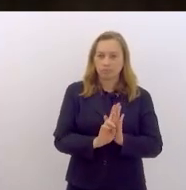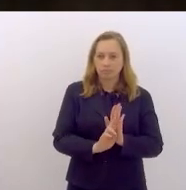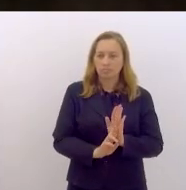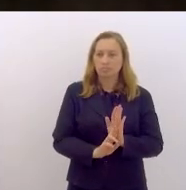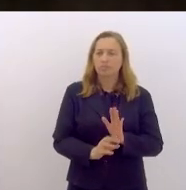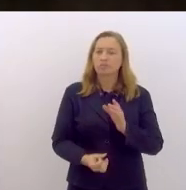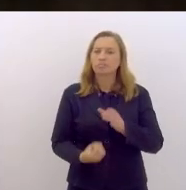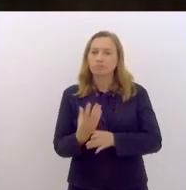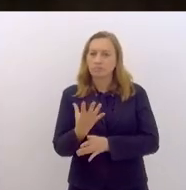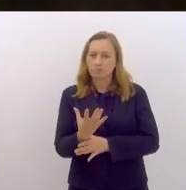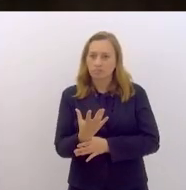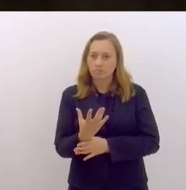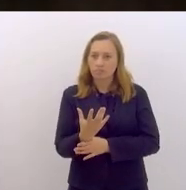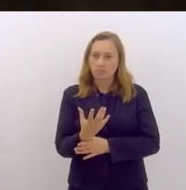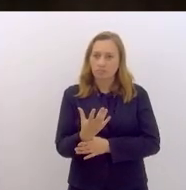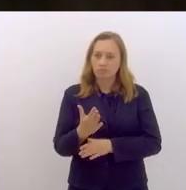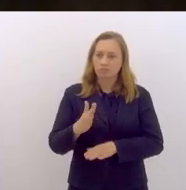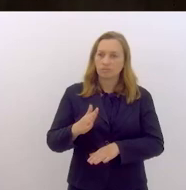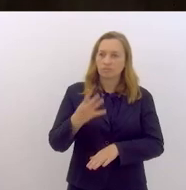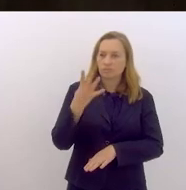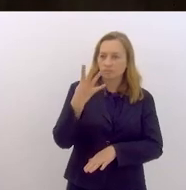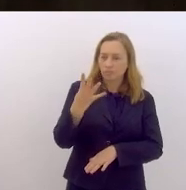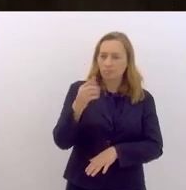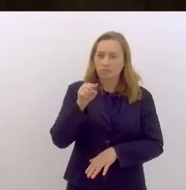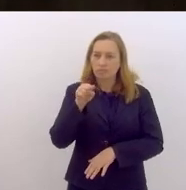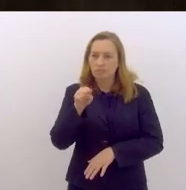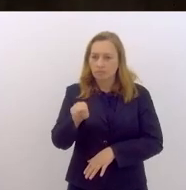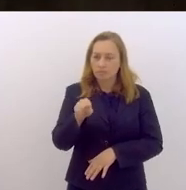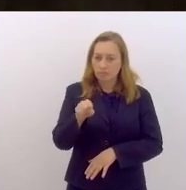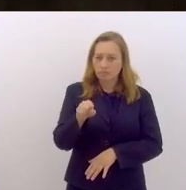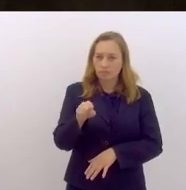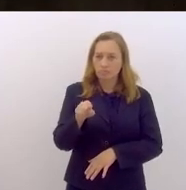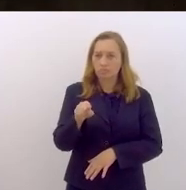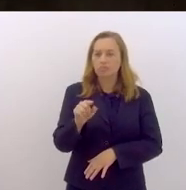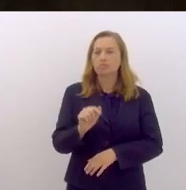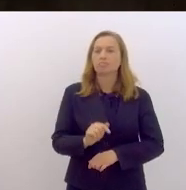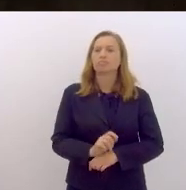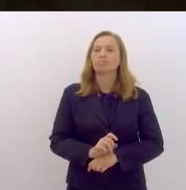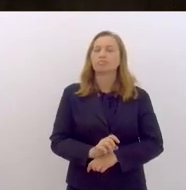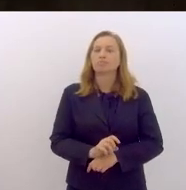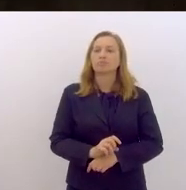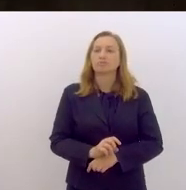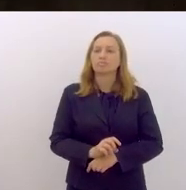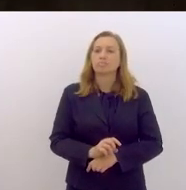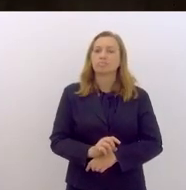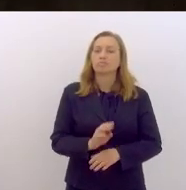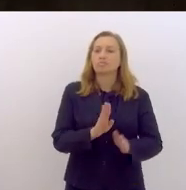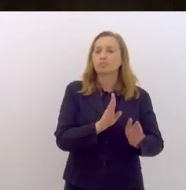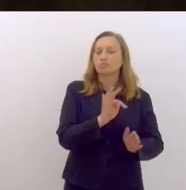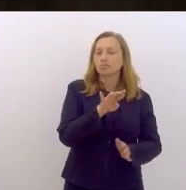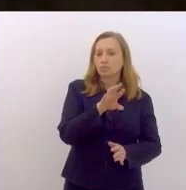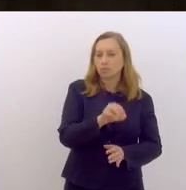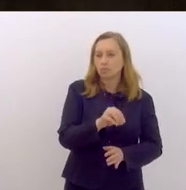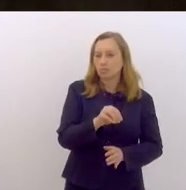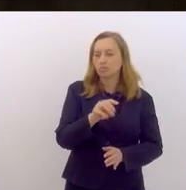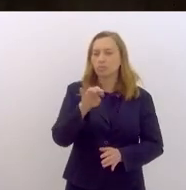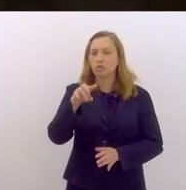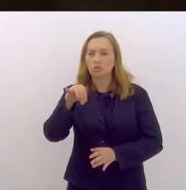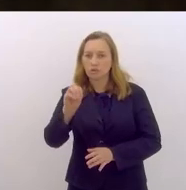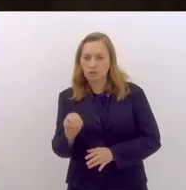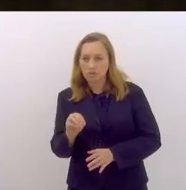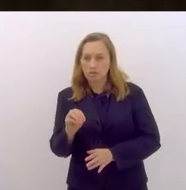criado o acréscimo de 4 pontos percentuais sobre custos e emolumentos